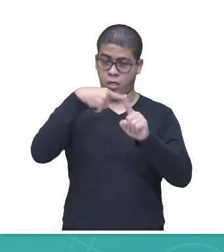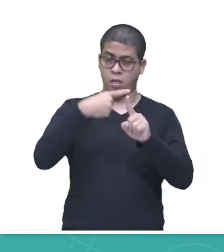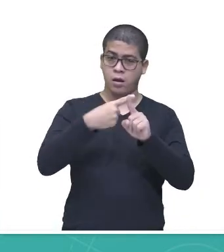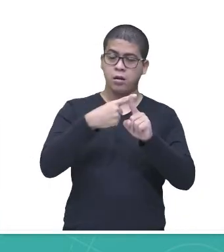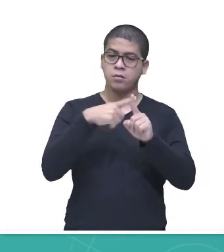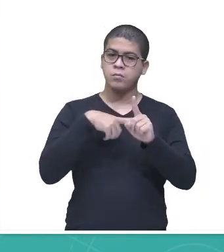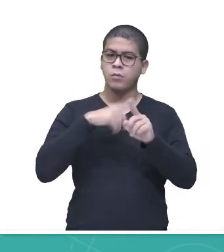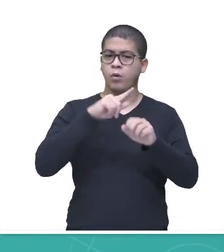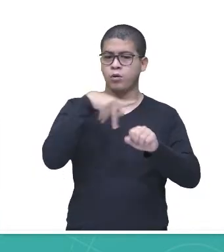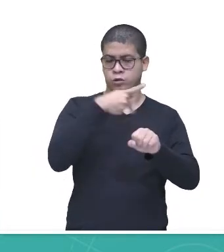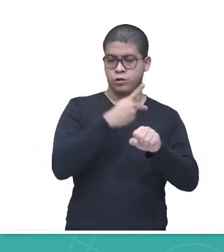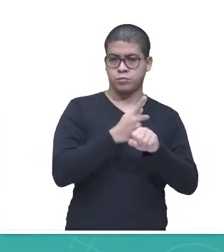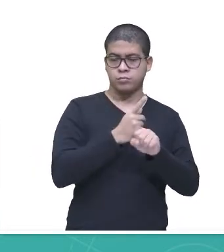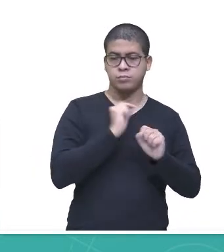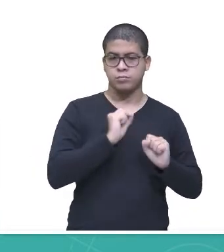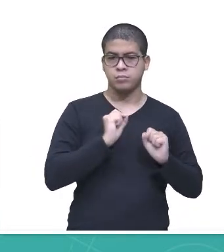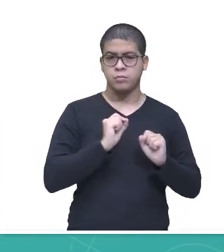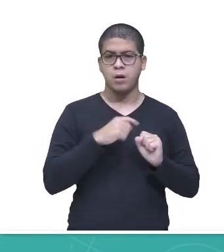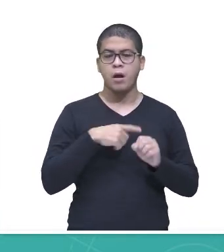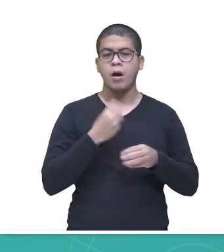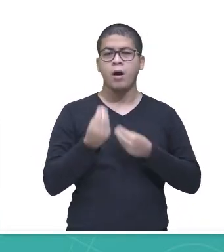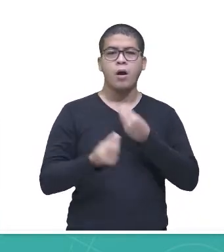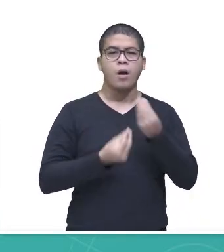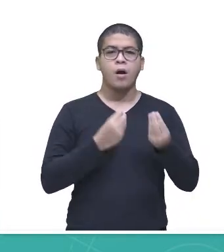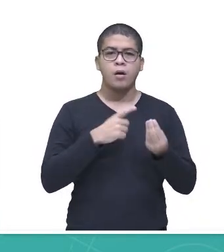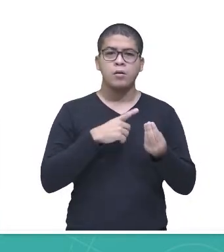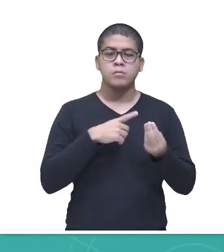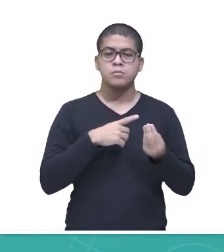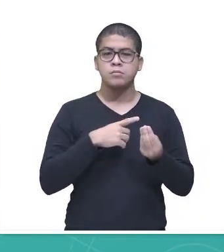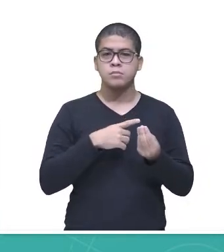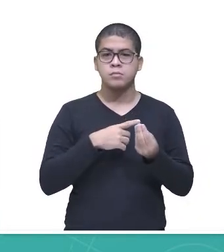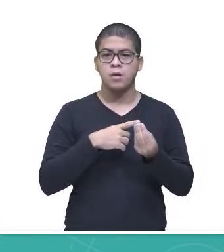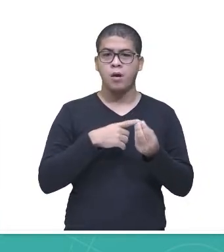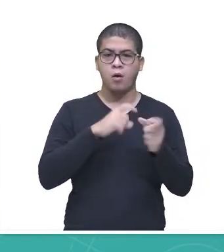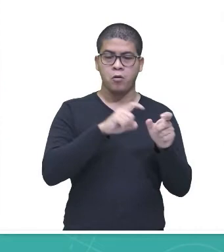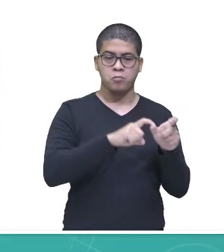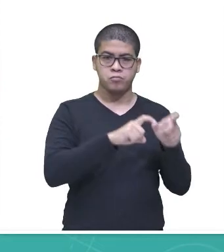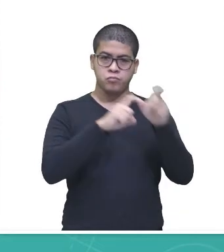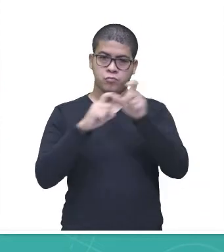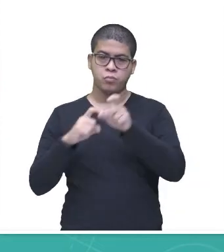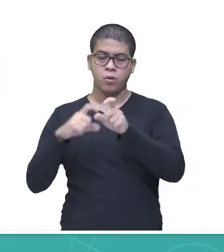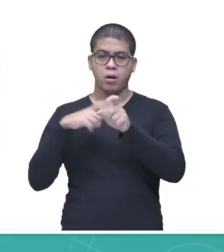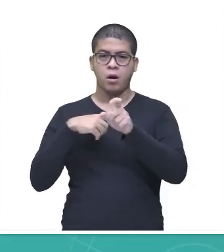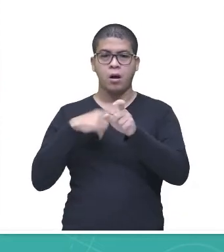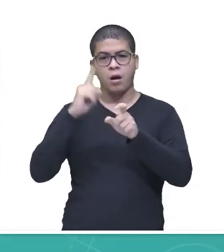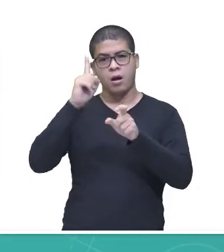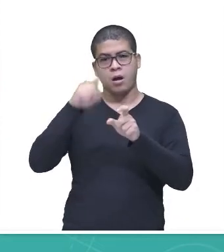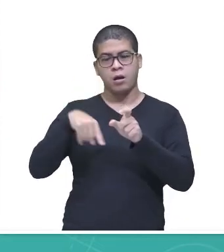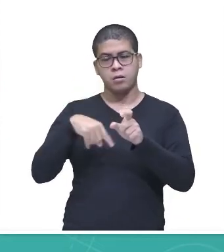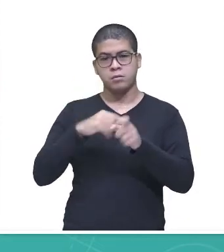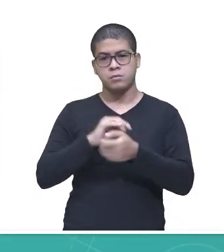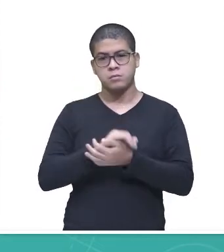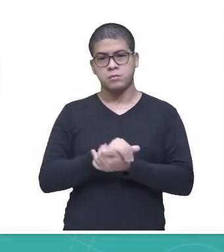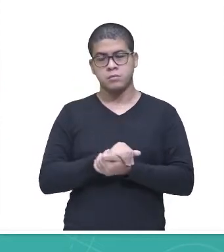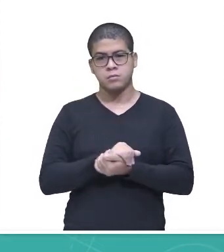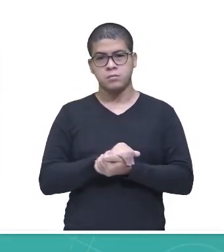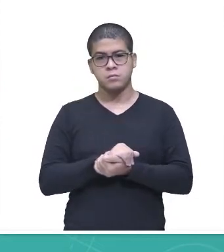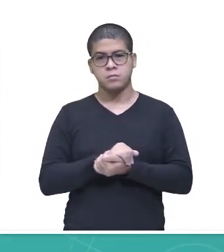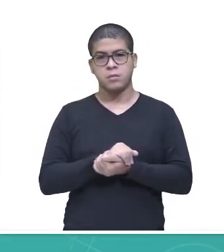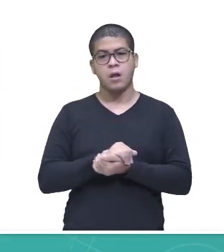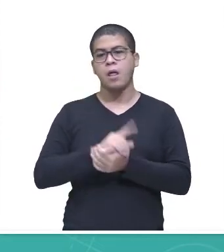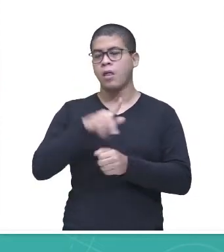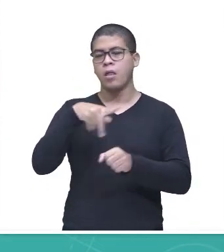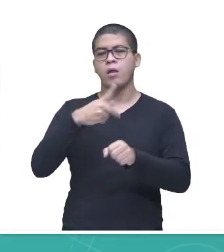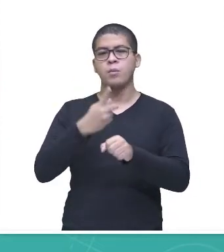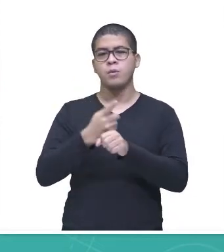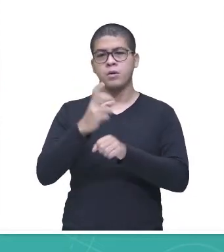60 segundos com 52 e só então a gente poderia subtrair aqui dos